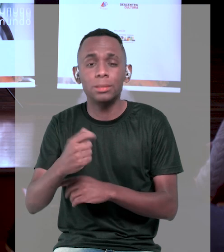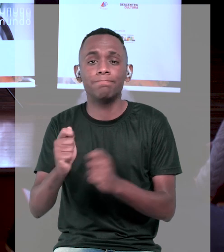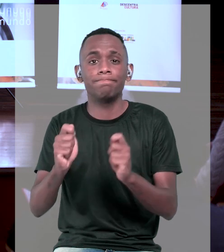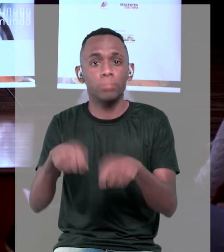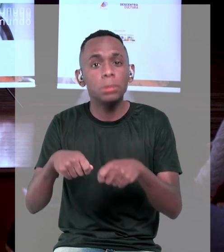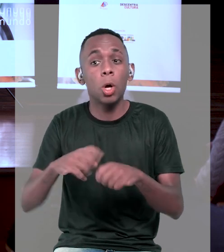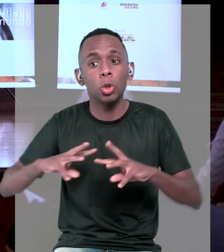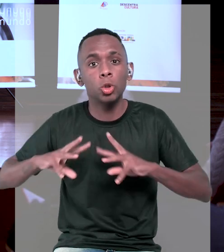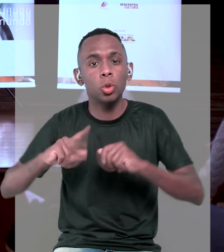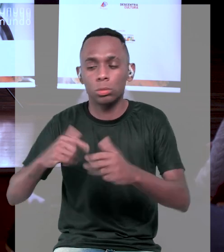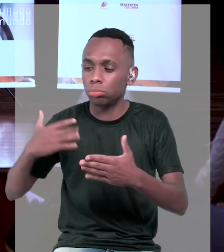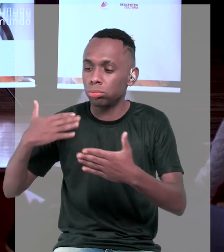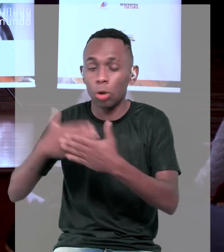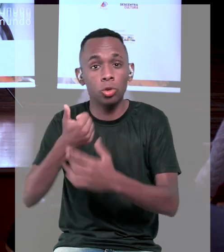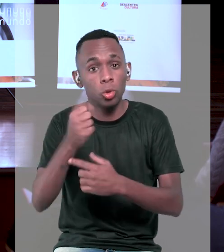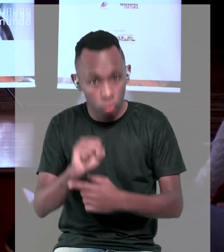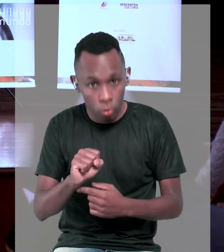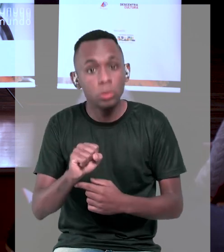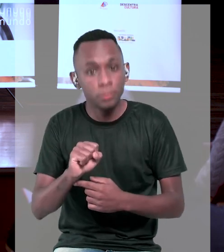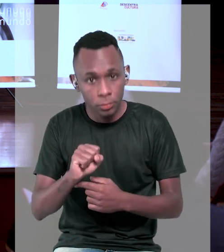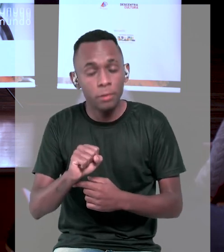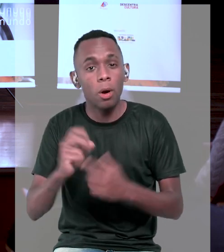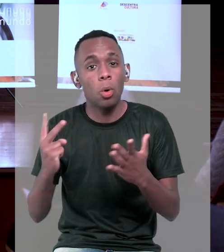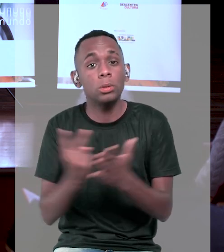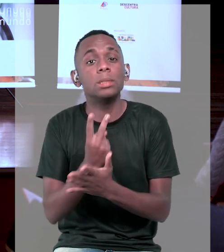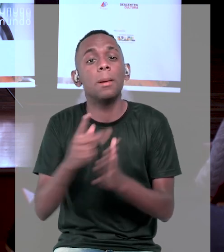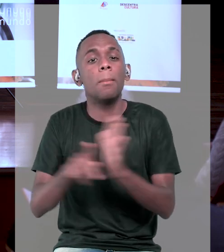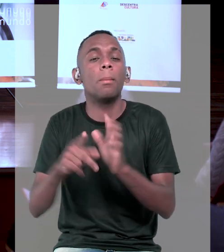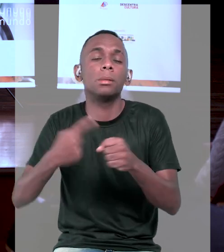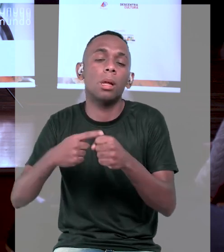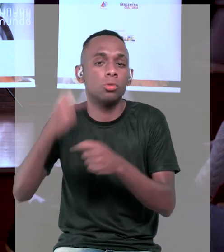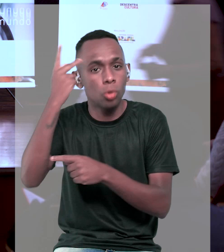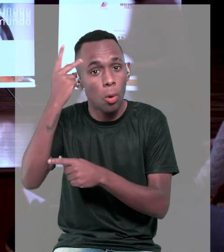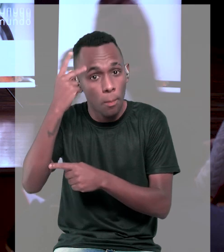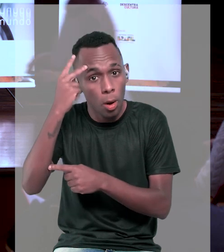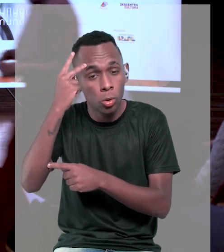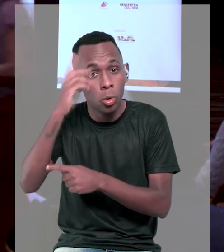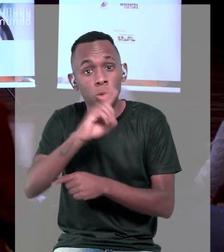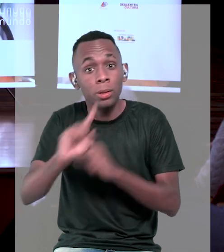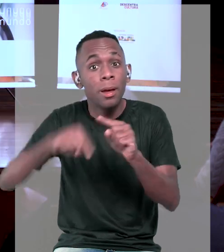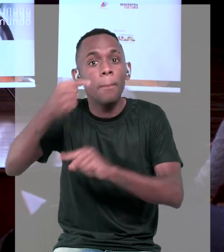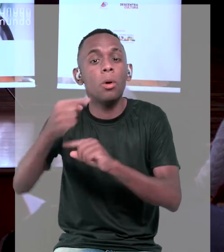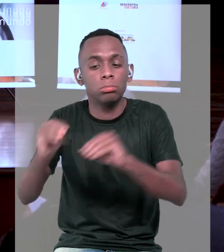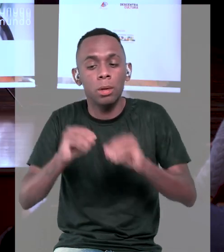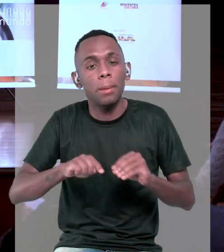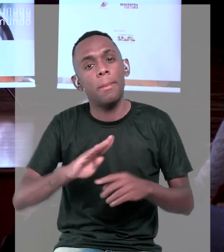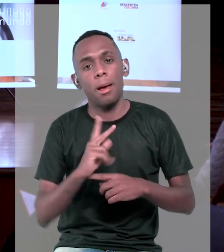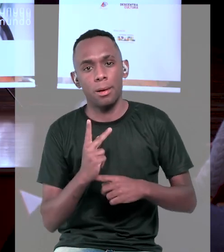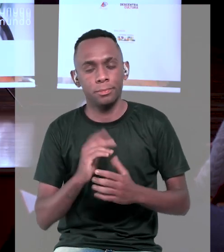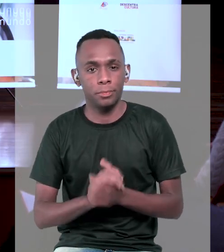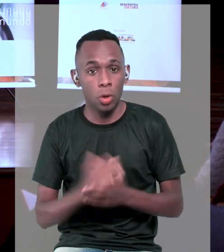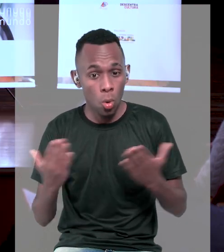as edições, essas 18 edições que vão acontecer em São Paulo, no dia seguinte vem aqui para Belo Horizonte. Então,